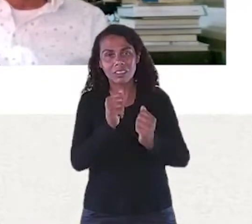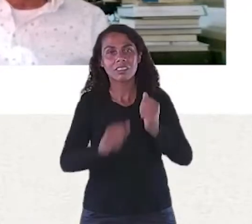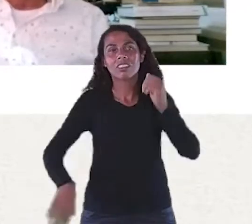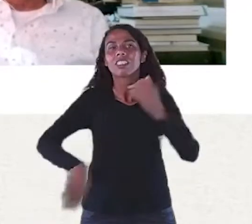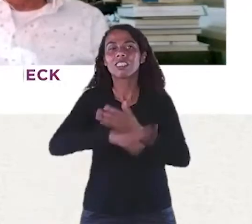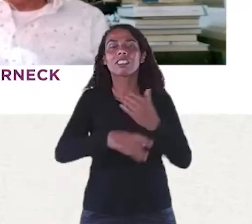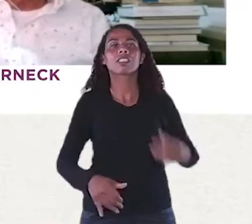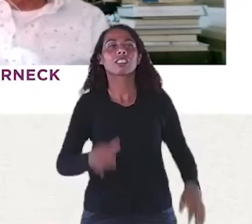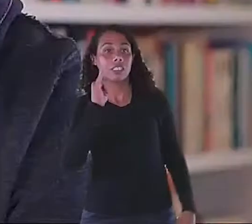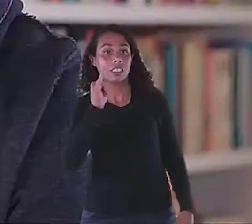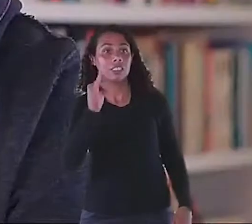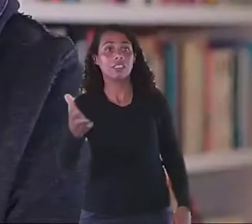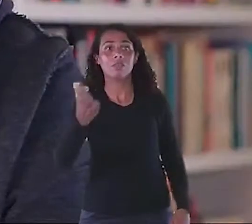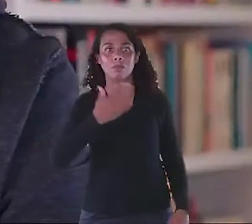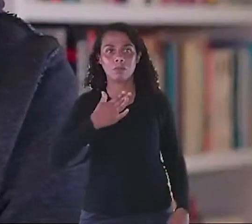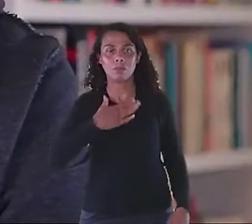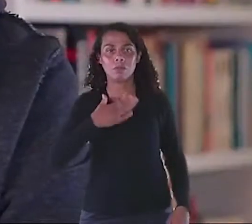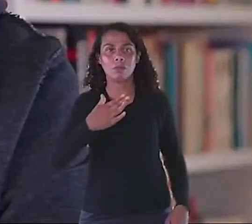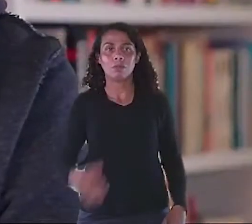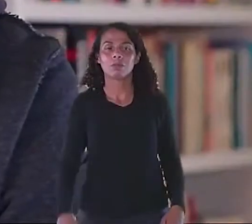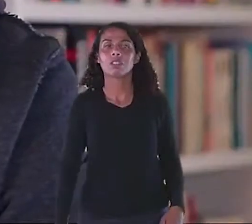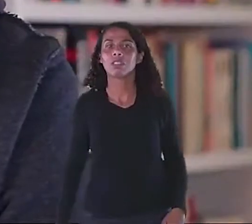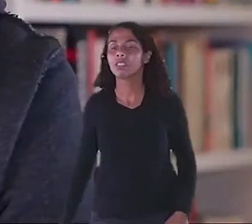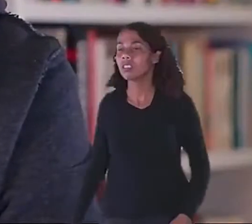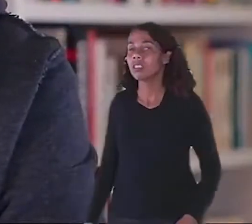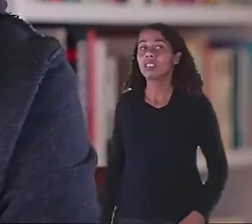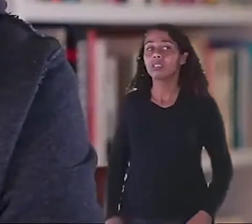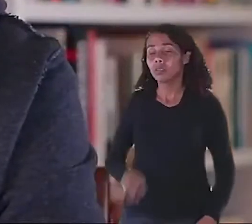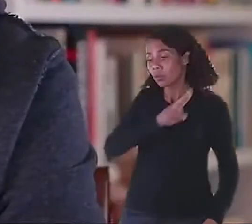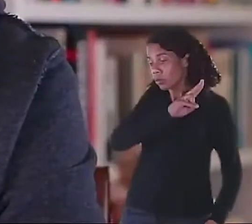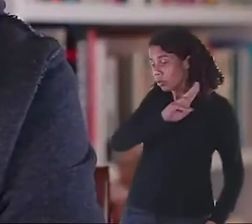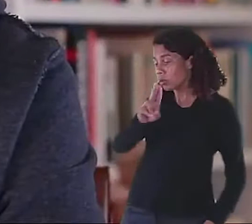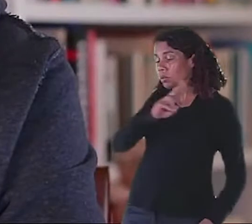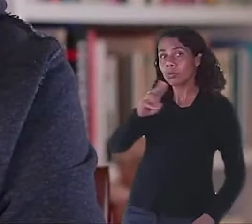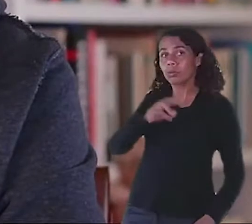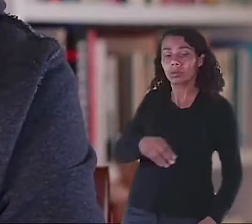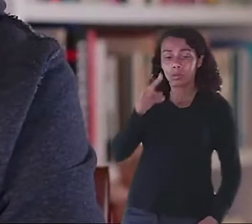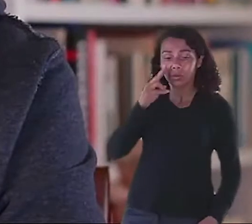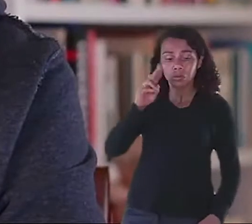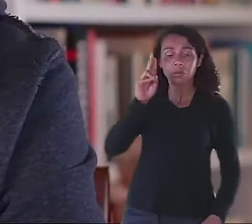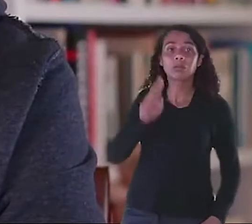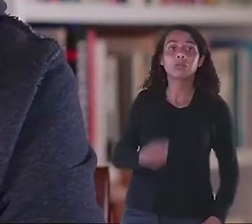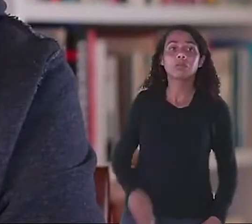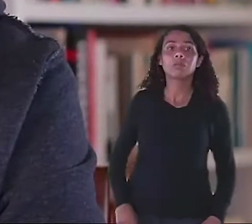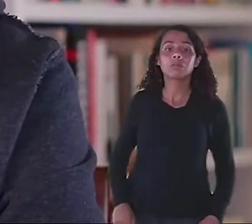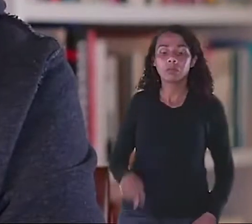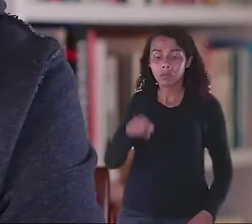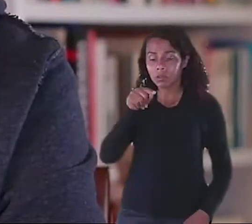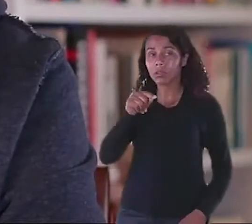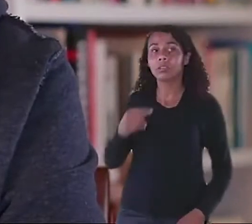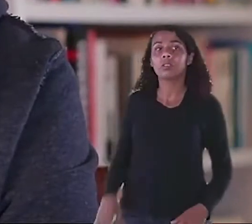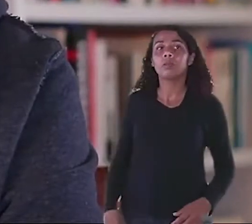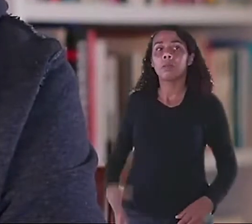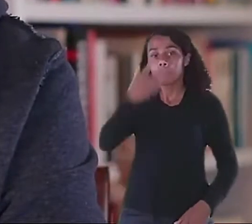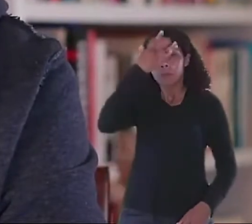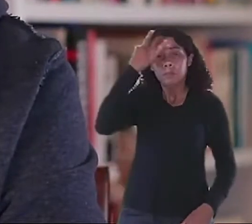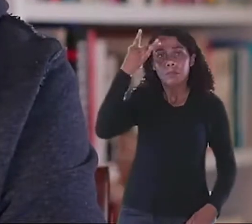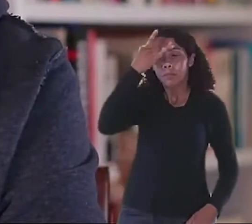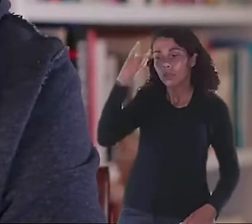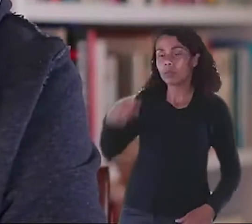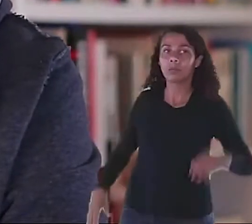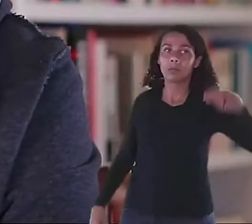Kfouri. Rodolfo Magalhães, querido. Chico Mendonça, boa noite. Maria Luísa Brandão